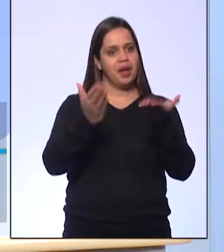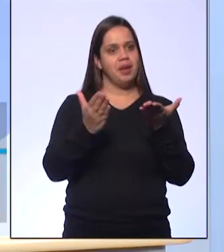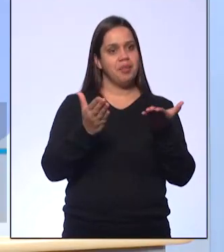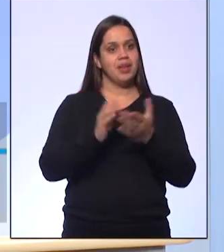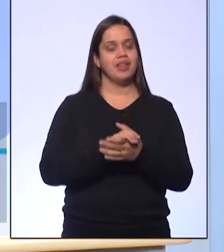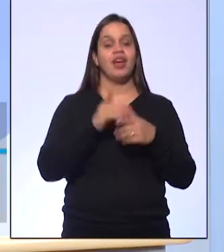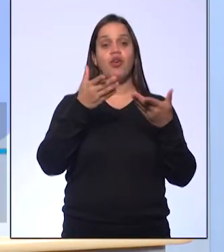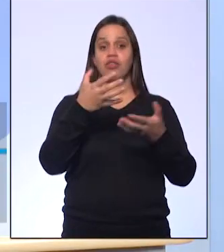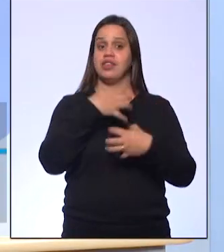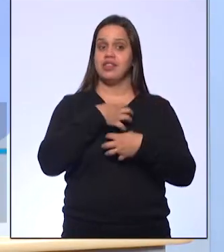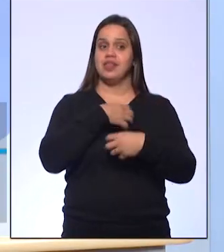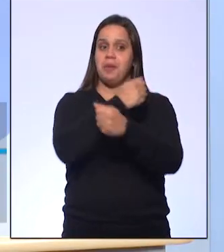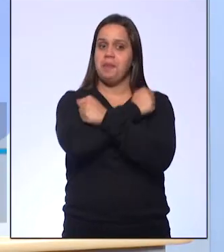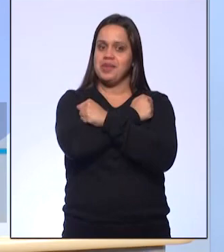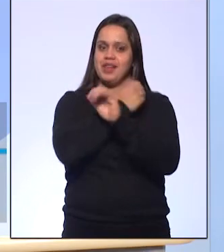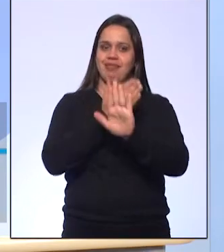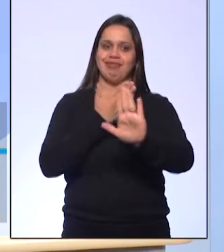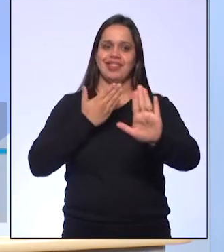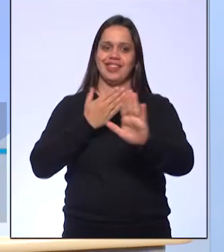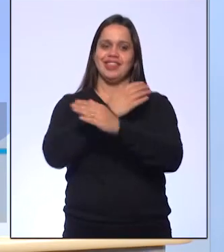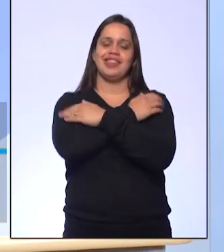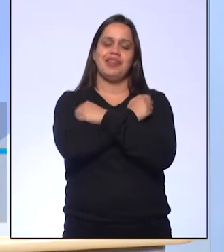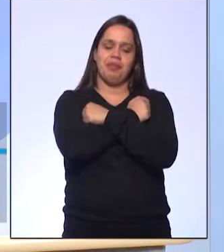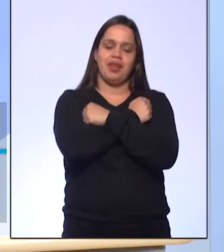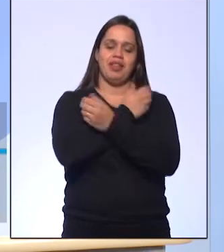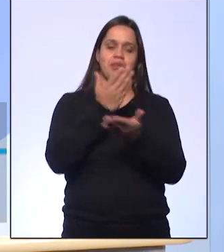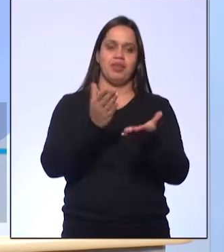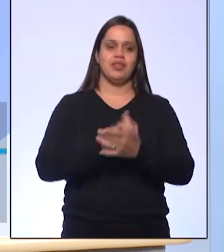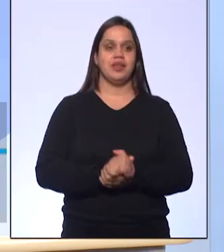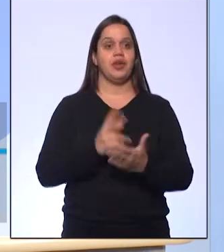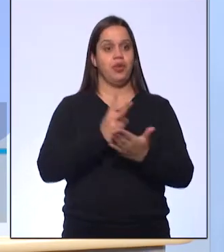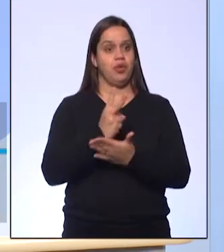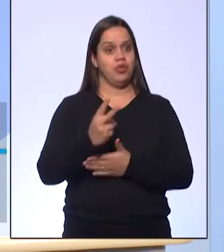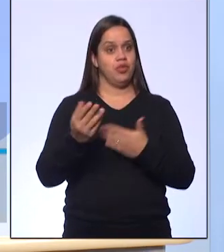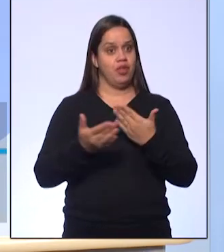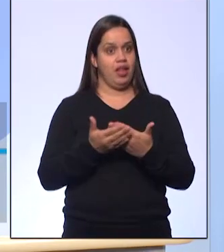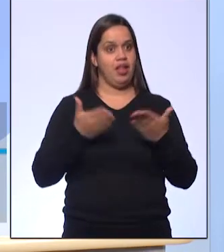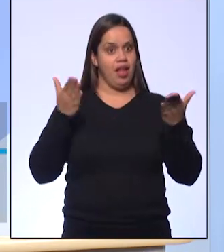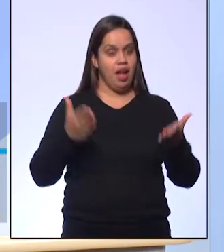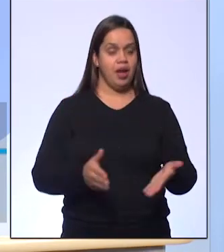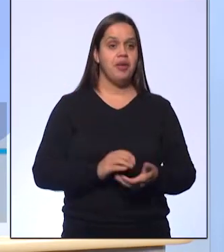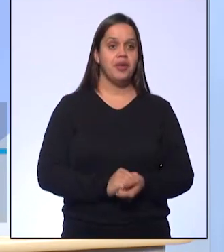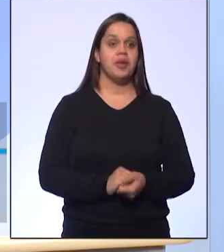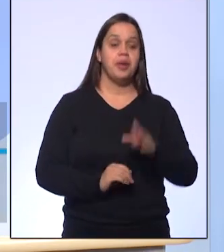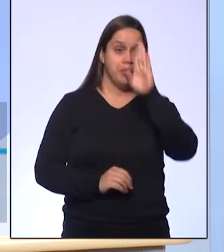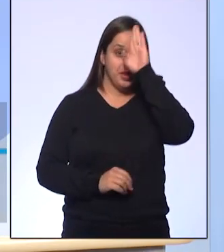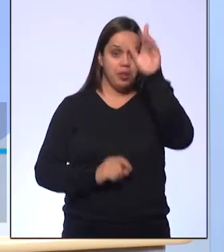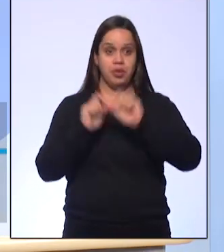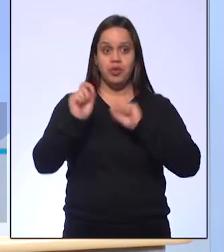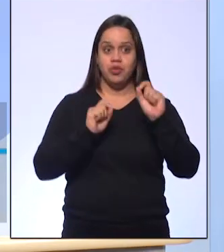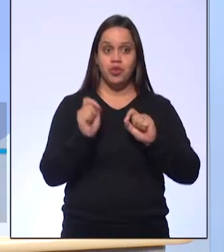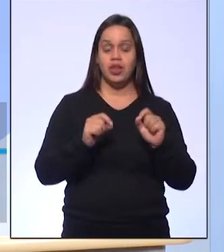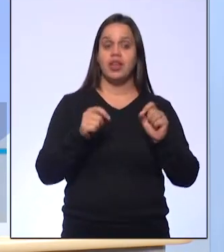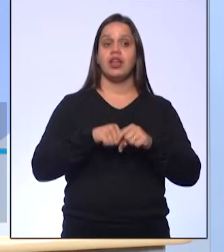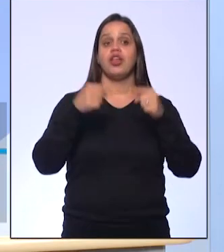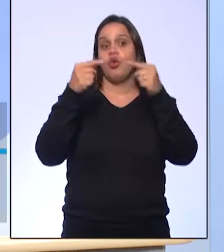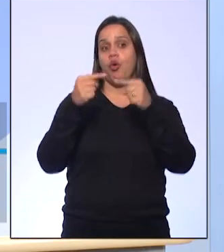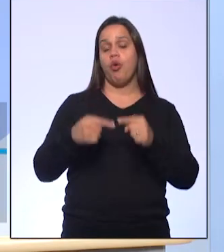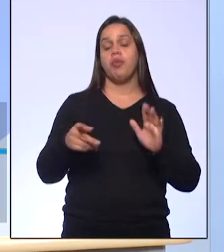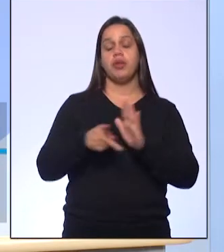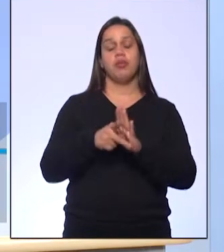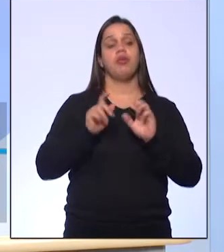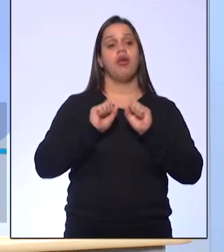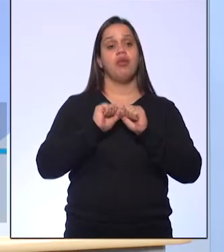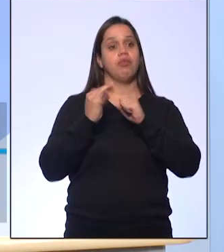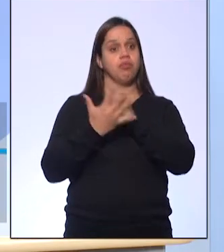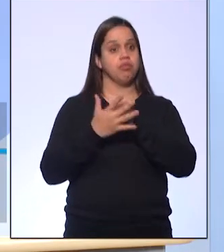Sinta-se abraçado à distância. E agora, continuando, né, nessa questão, principalmente ligado ao fluxo de pessoas, ao